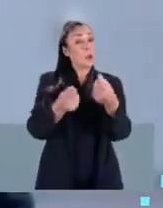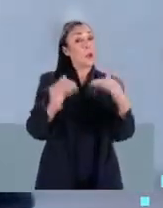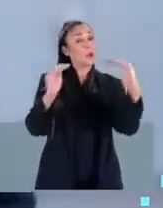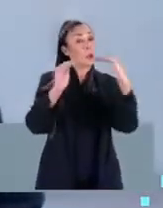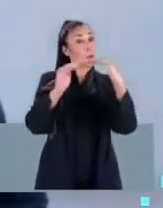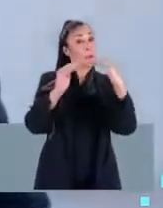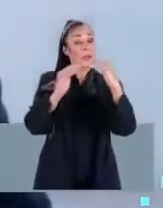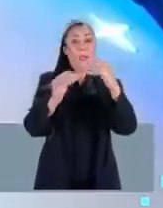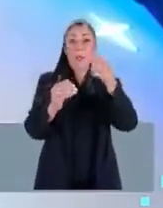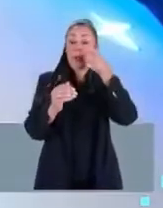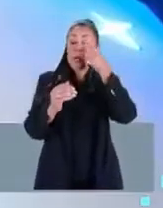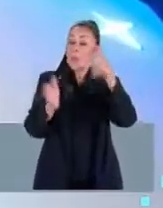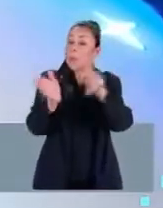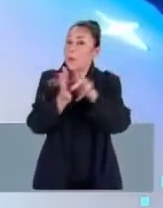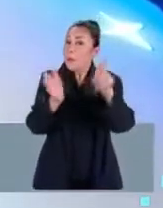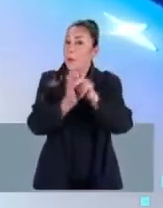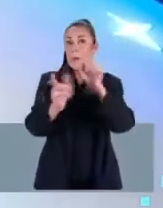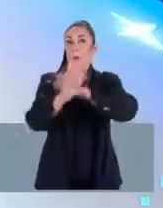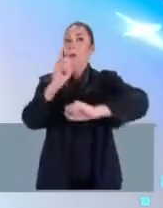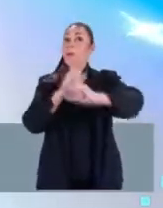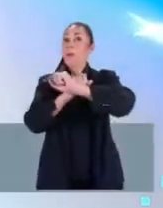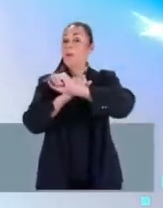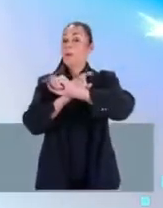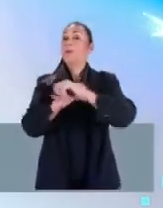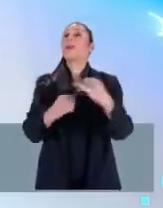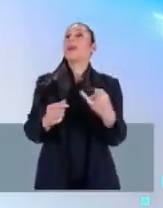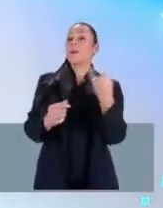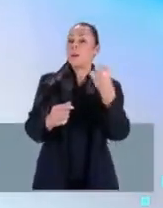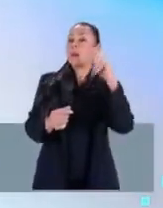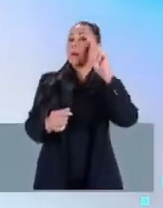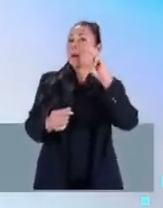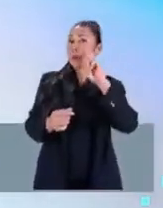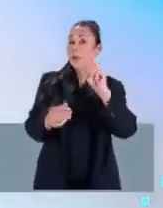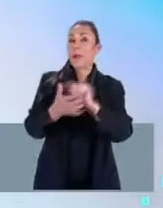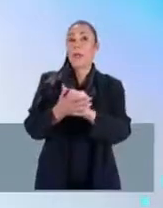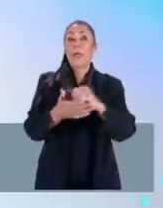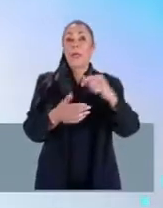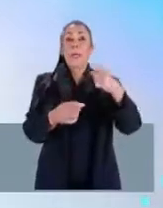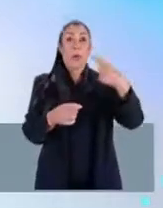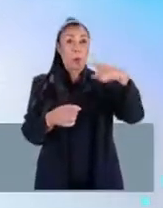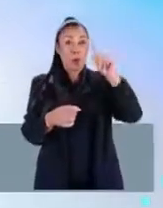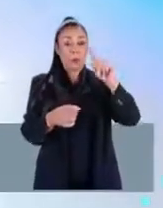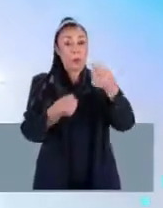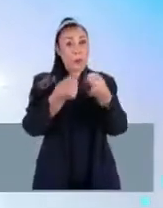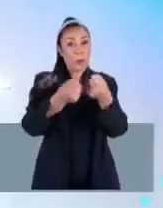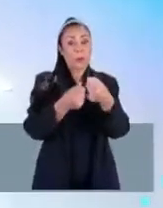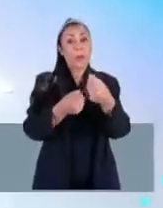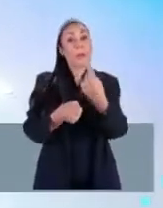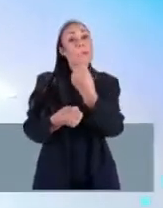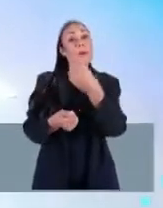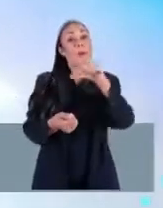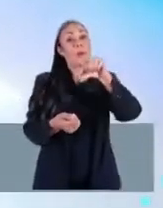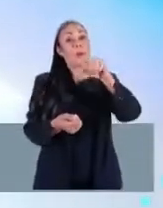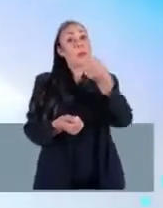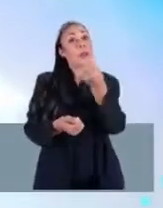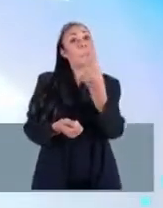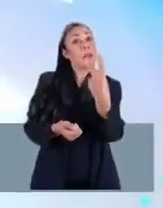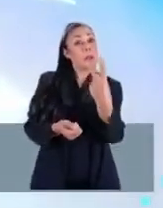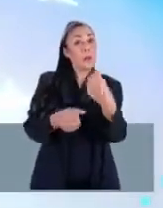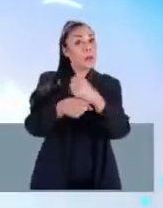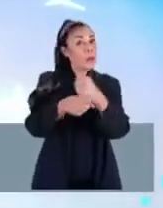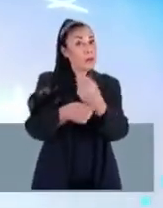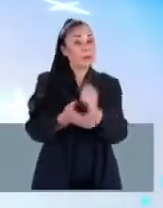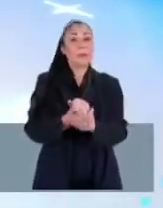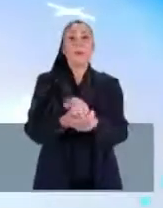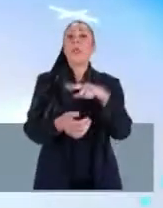acordo com os interesses da sociedade. É importante a gente lembrar que a última regulação foi de 1962. A